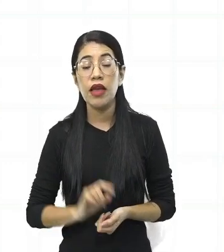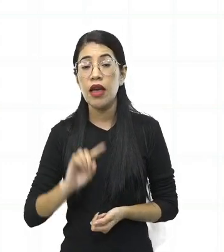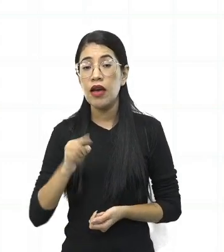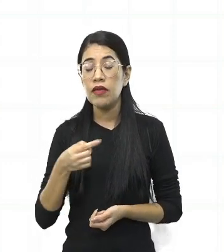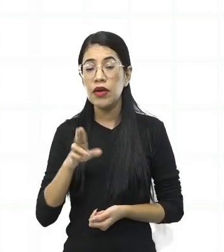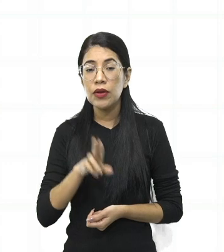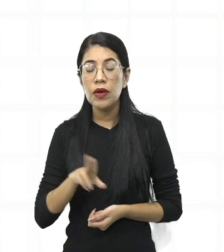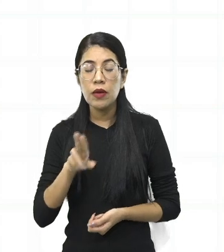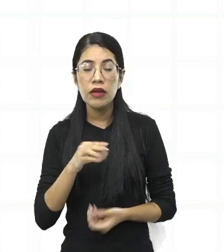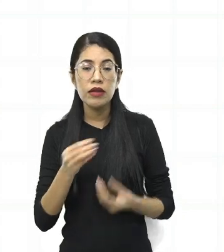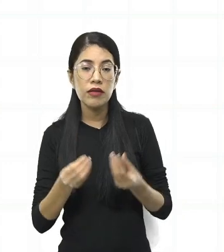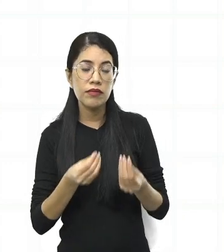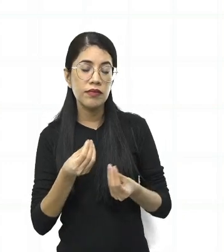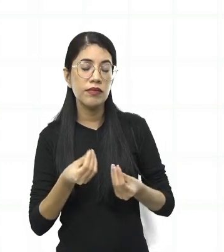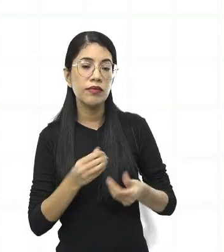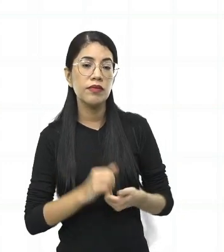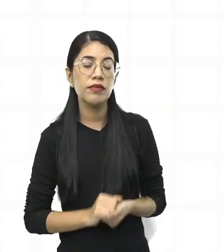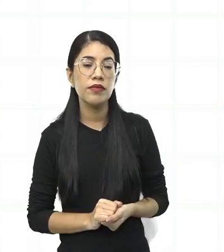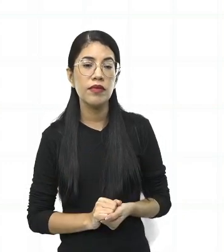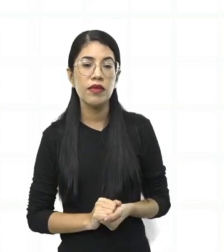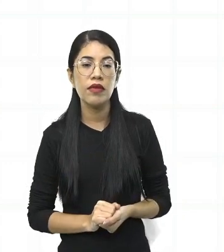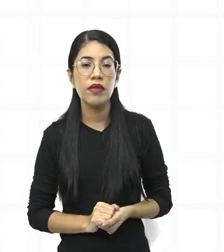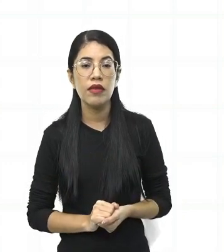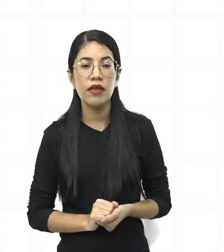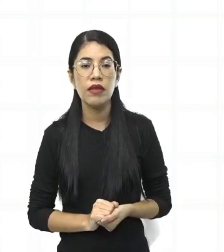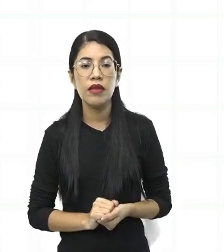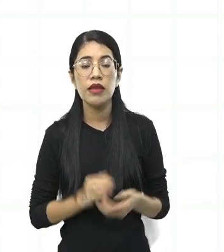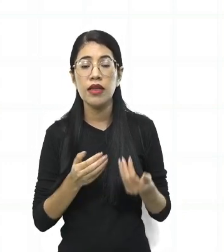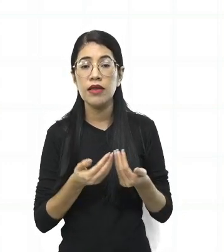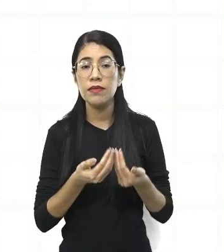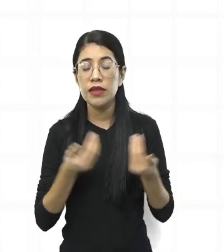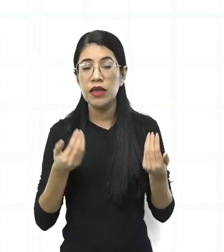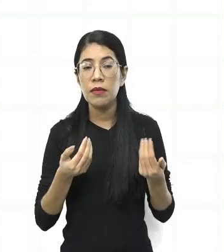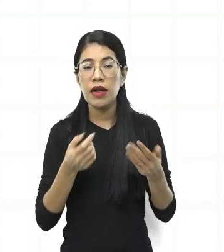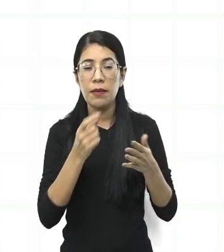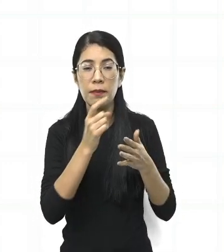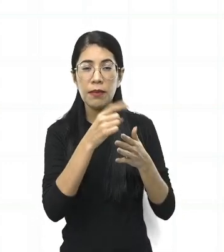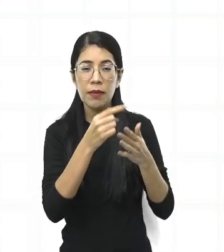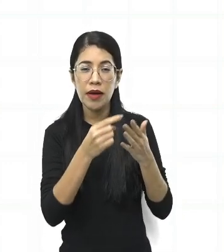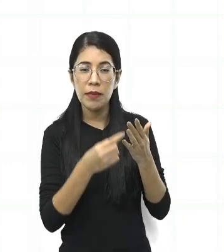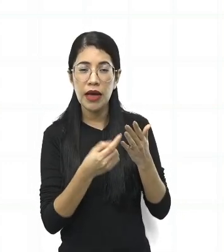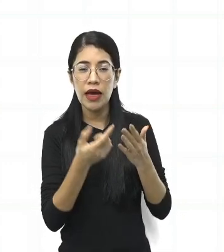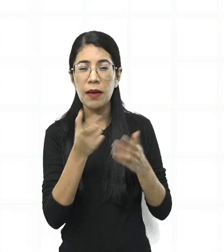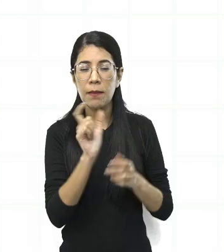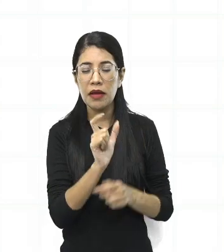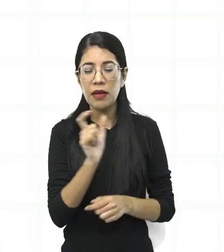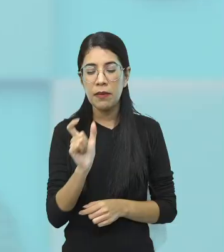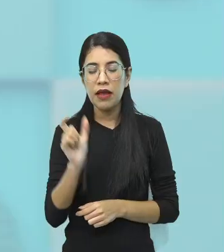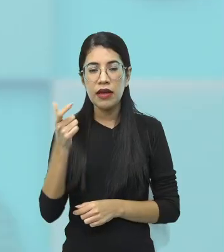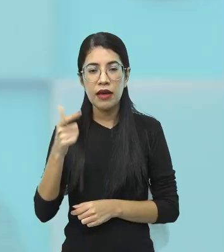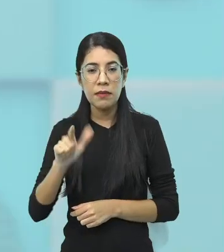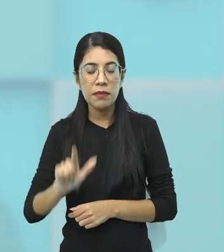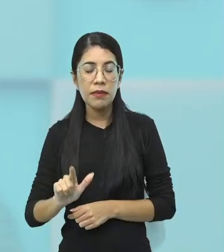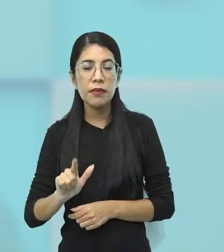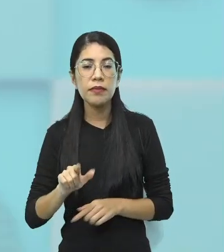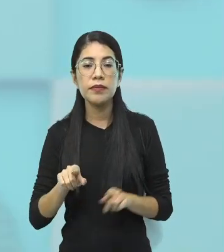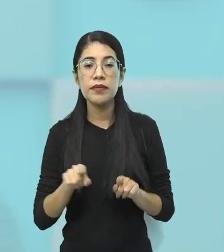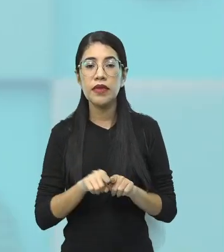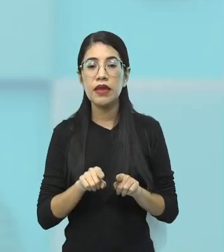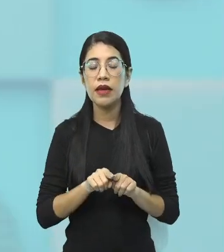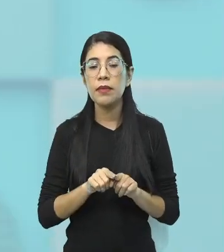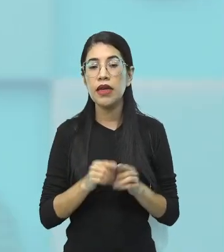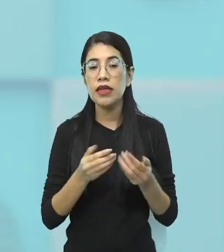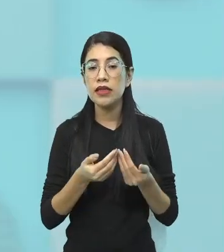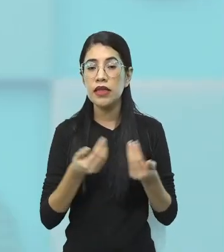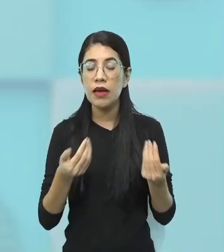é usada para o quê? Separar elementos repetidos, né? Para separar, de